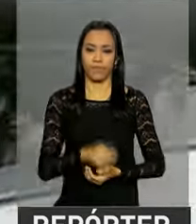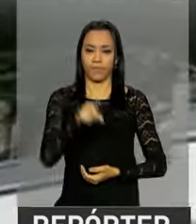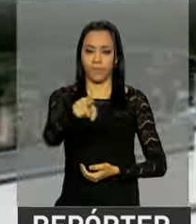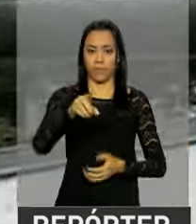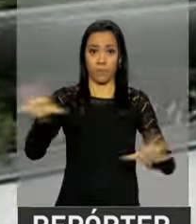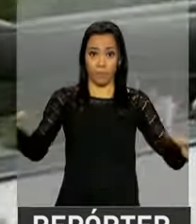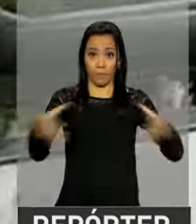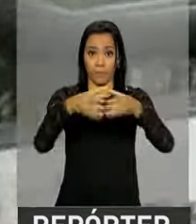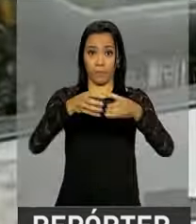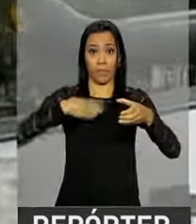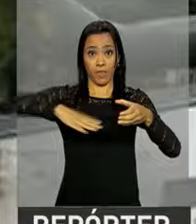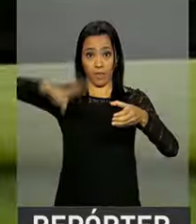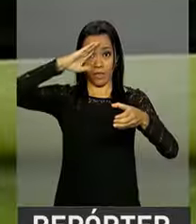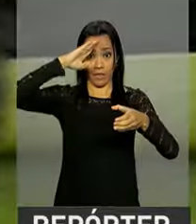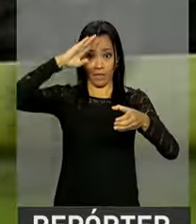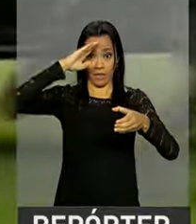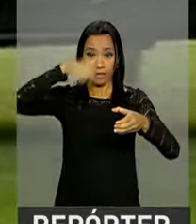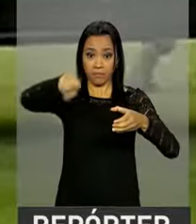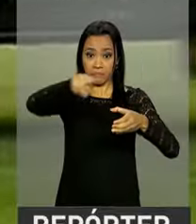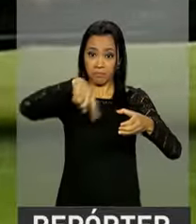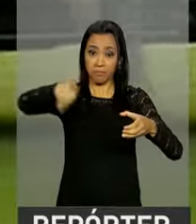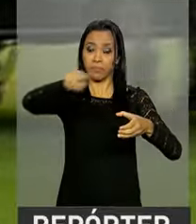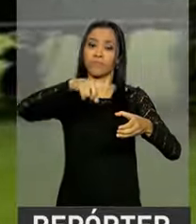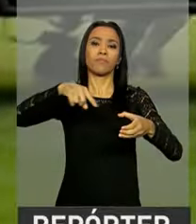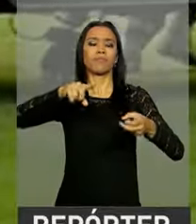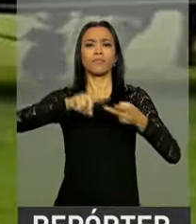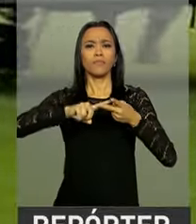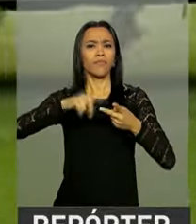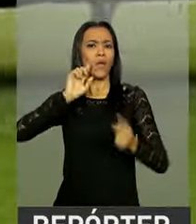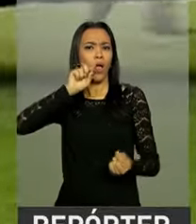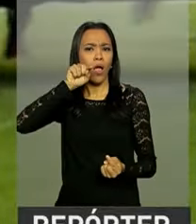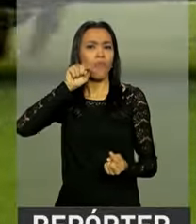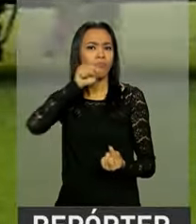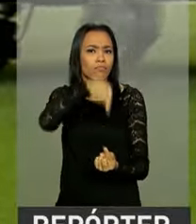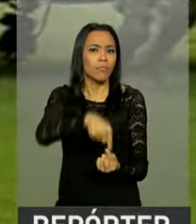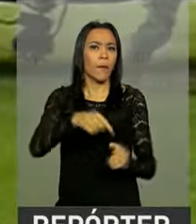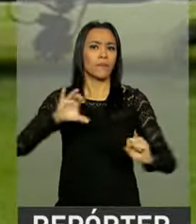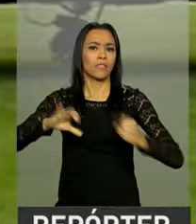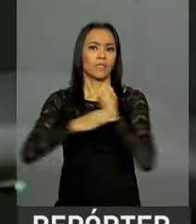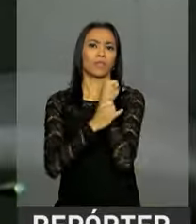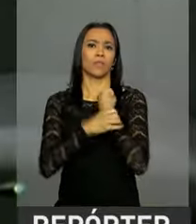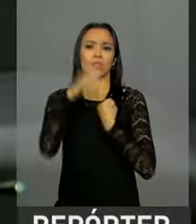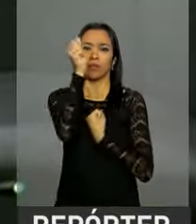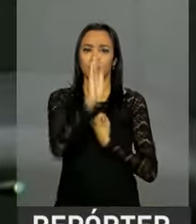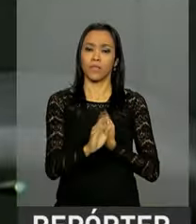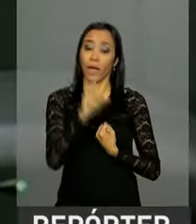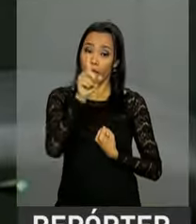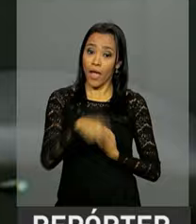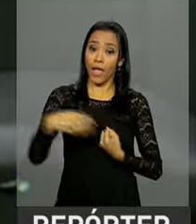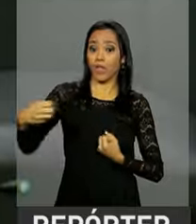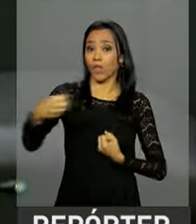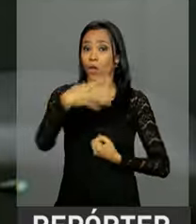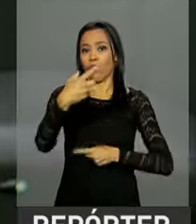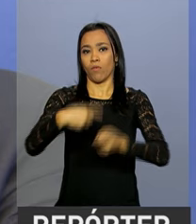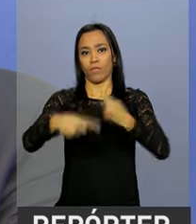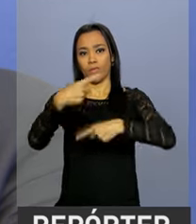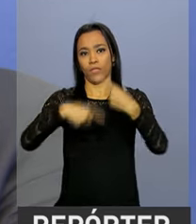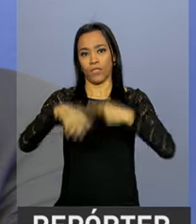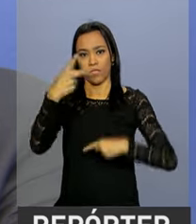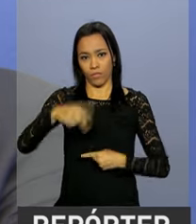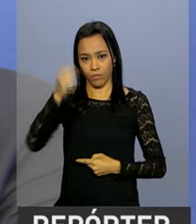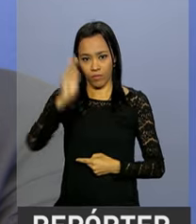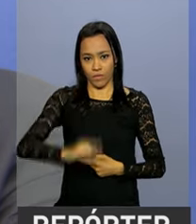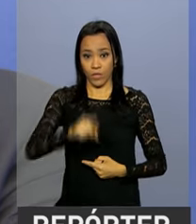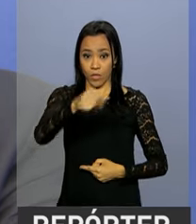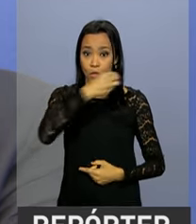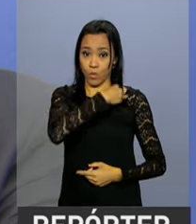Forças Armadas modernas e com capacidade de proteger o Brasil. É a base da nova Política Nacional de Defesa. O